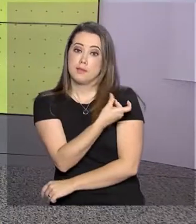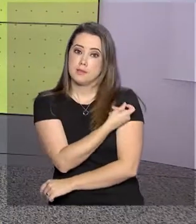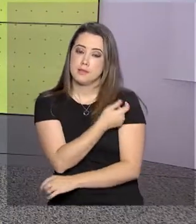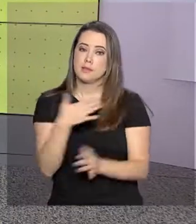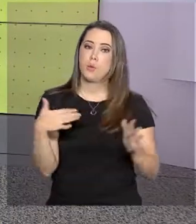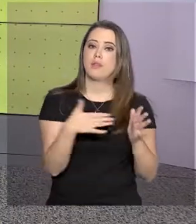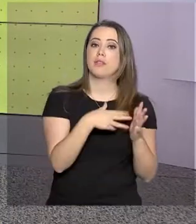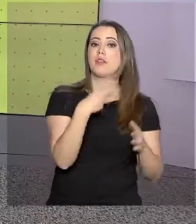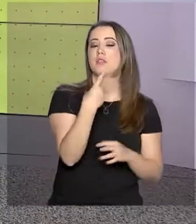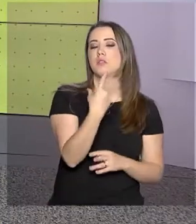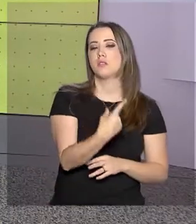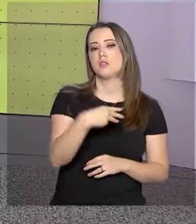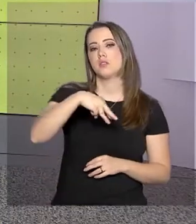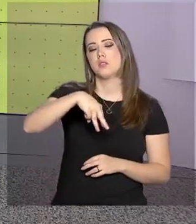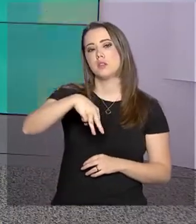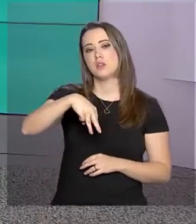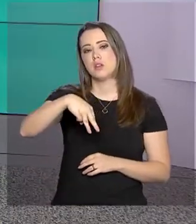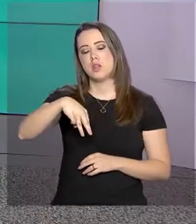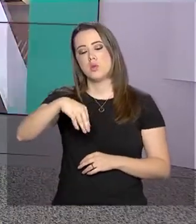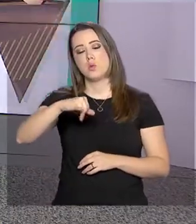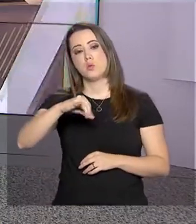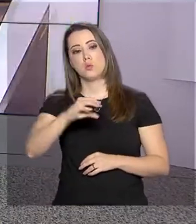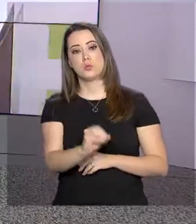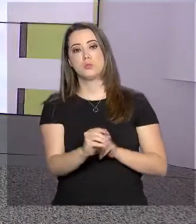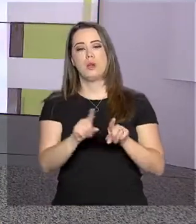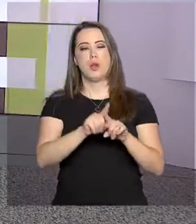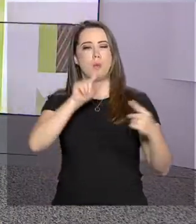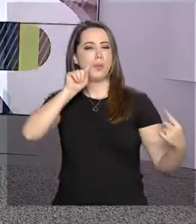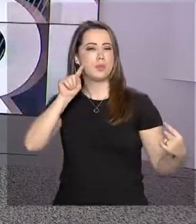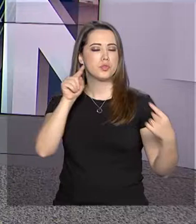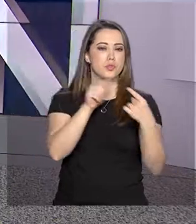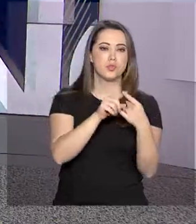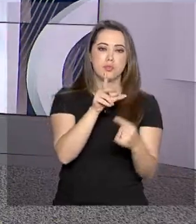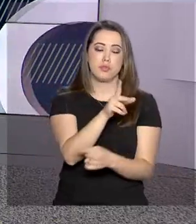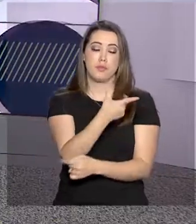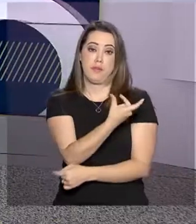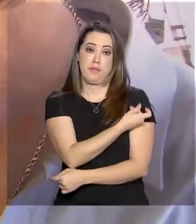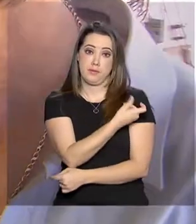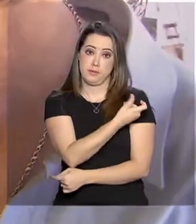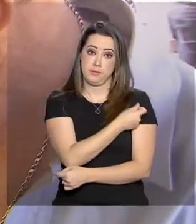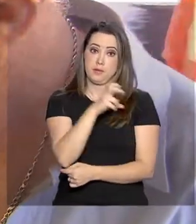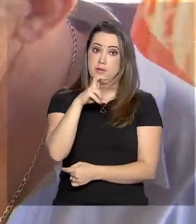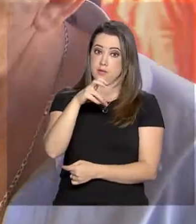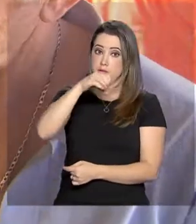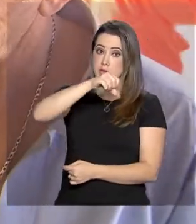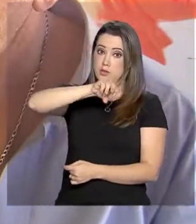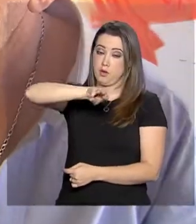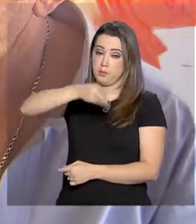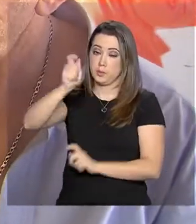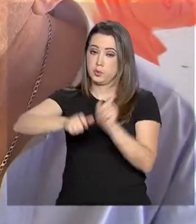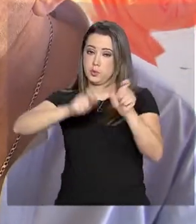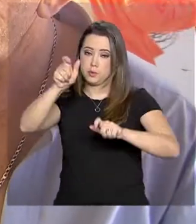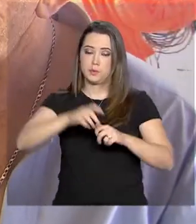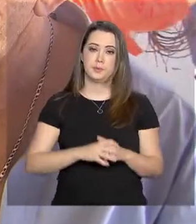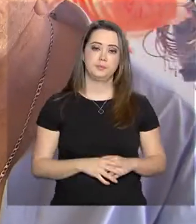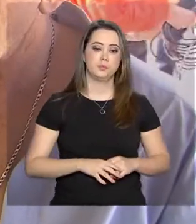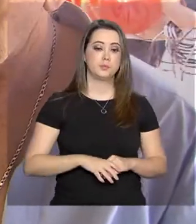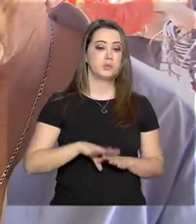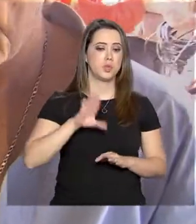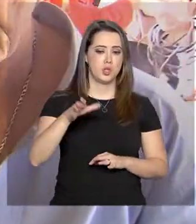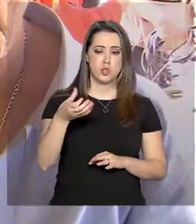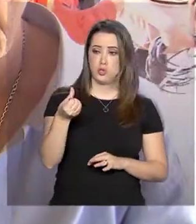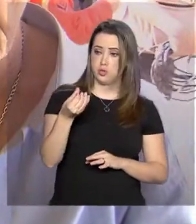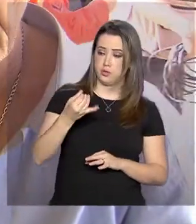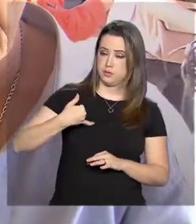do Ministério da Saúde é vacinar 59 milhões e meio de pessoas. Desde que completou 60